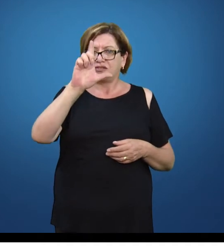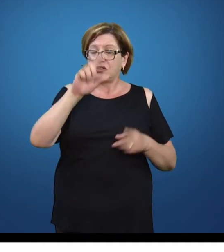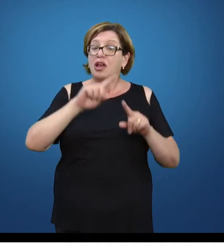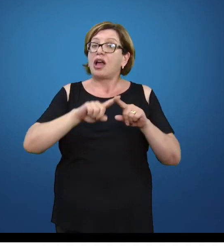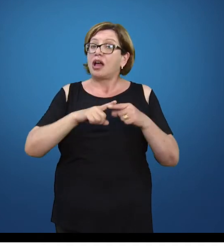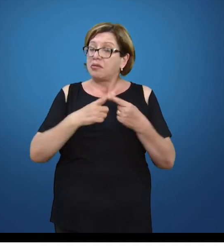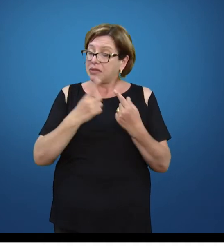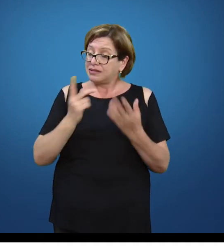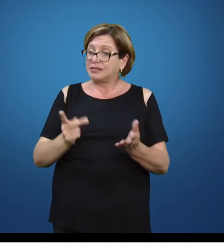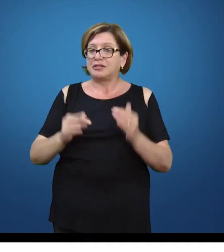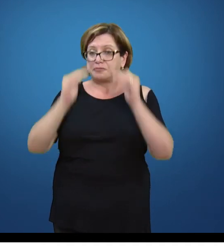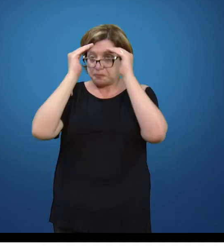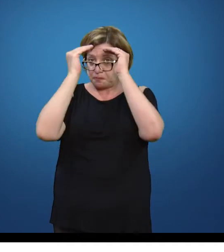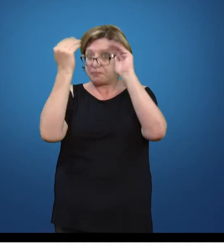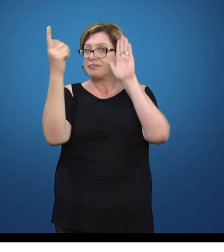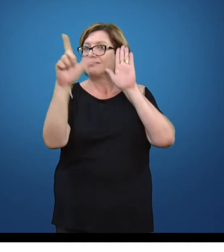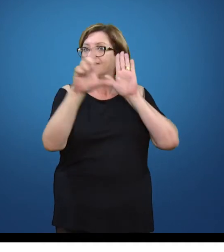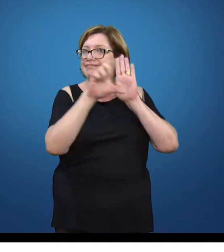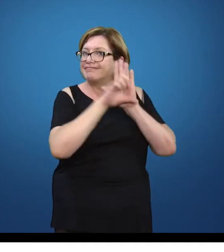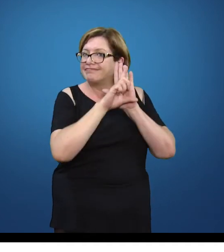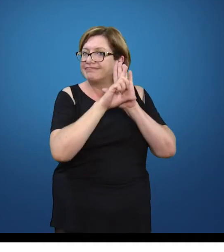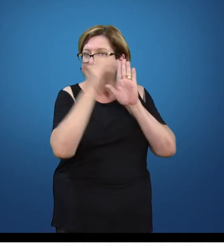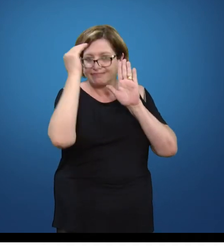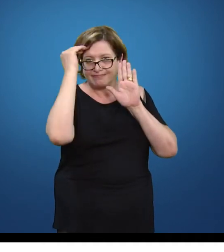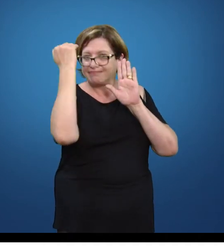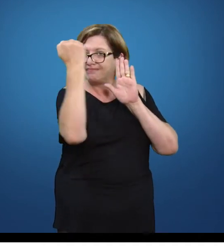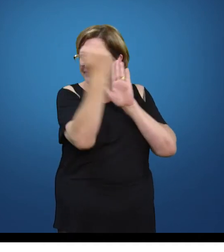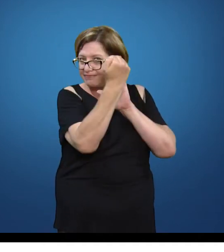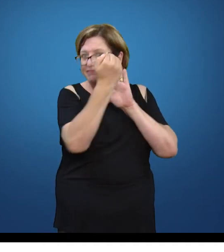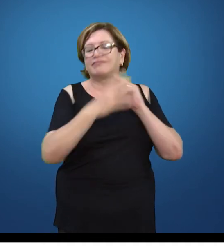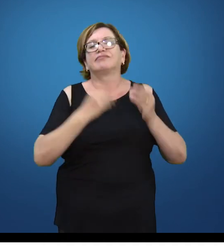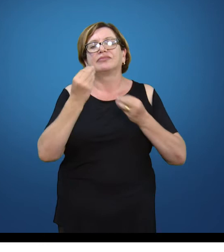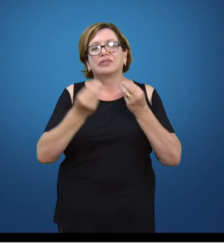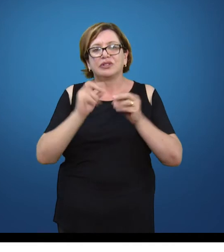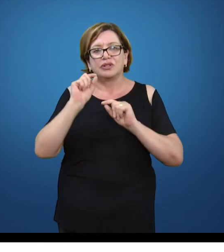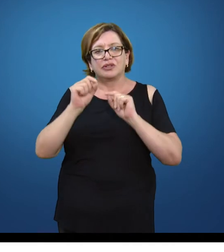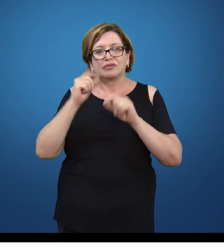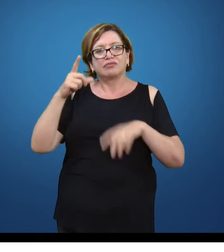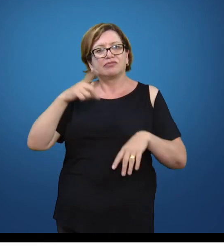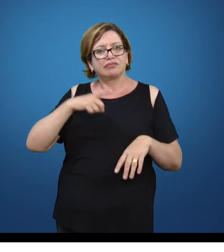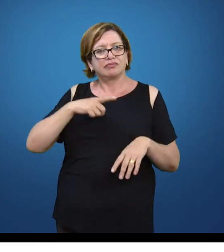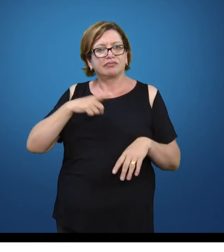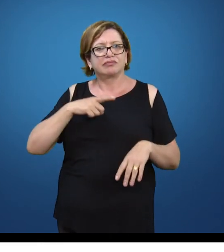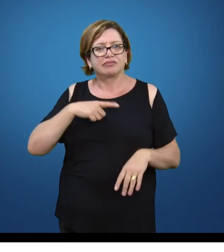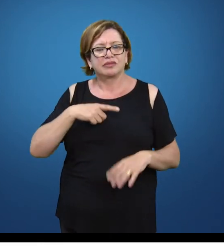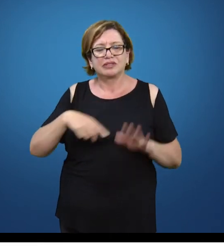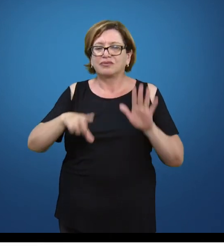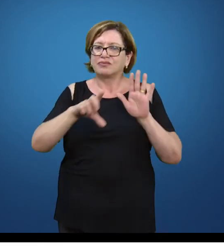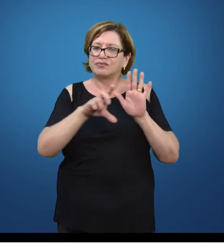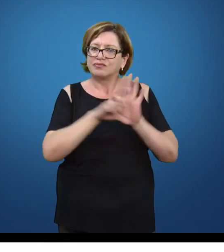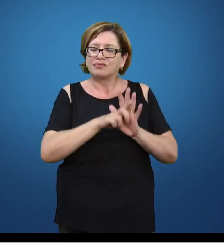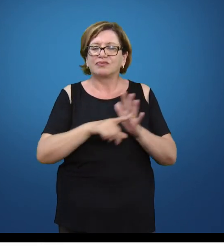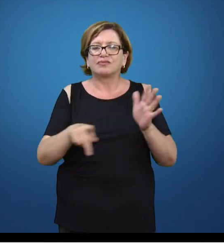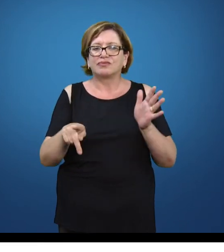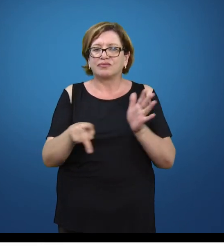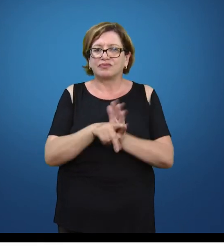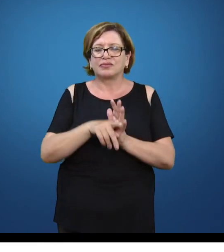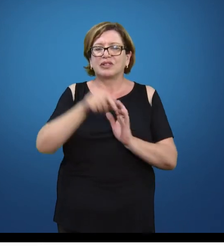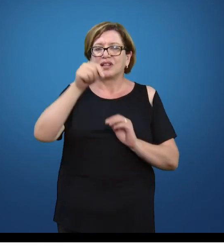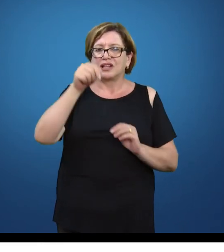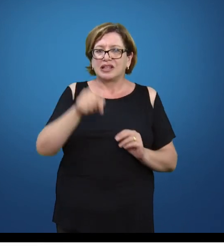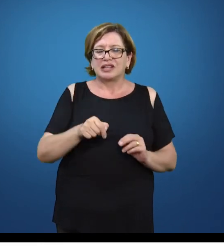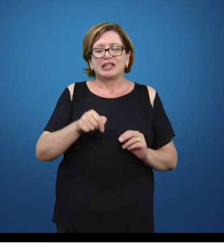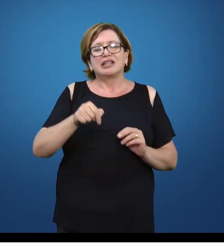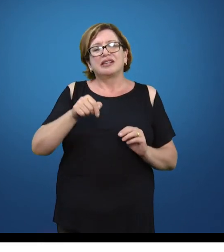da legislação, nas questões legais daquilo que determina, então, a lei maior, no nosso caso,